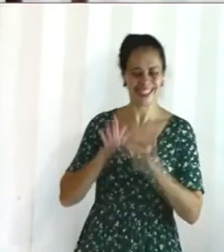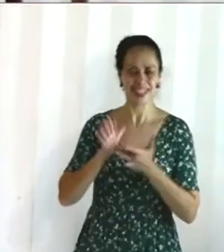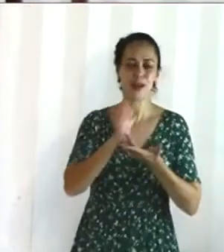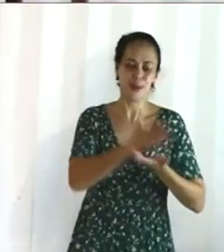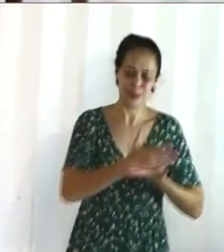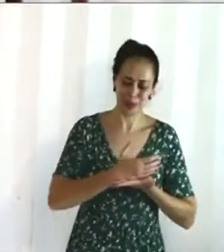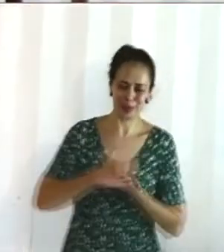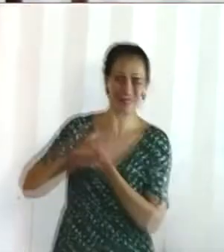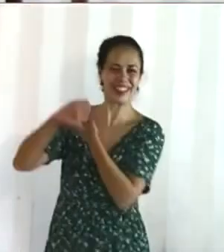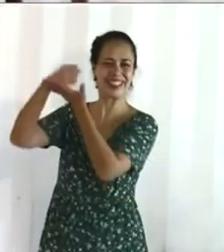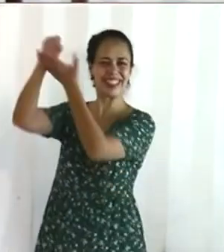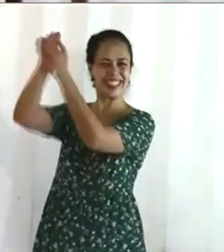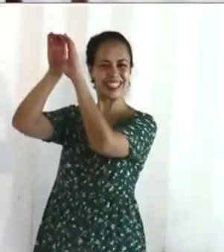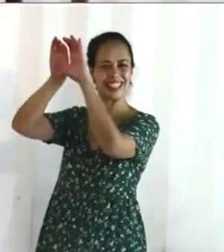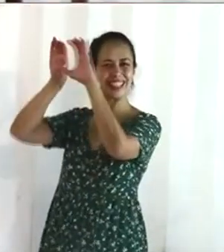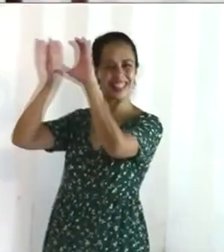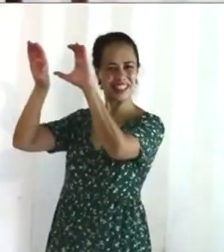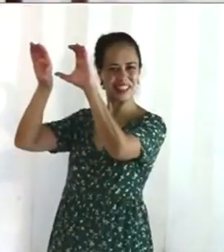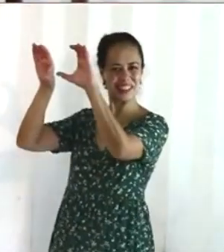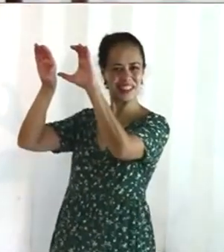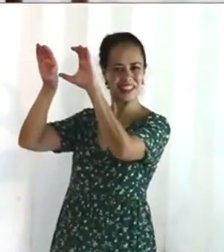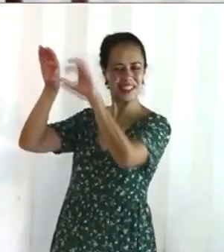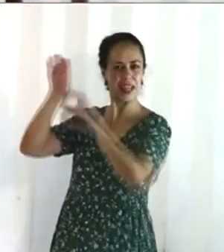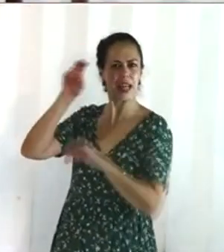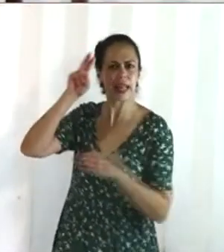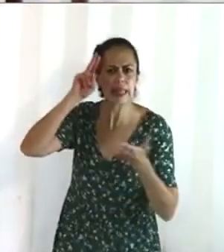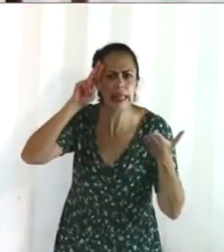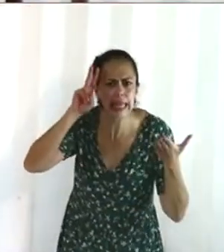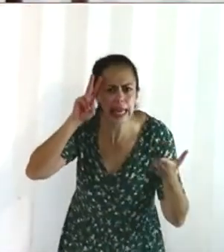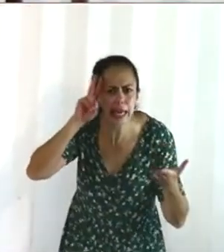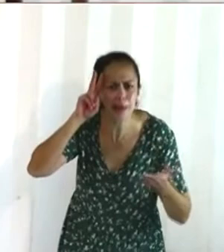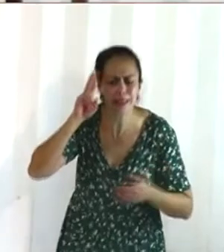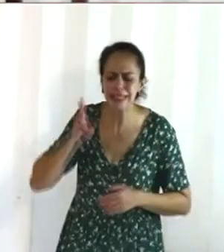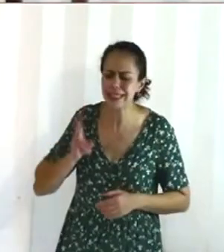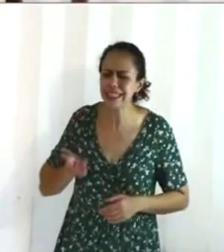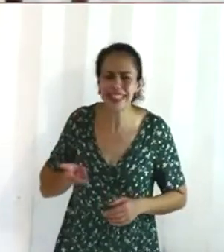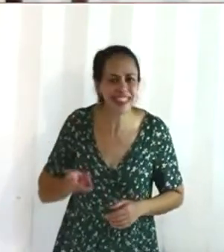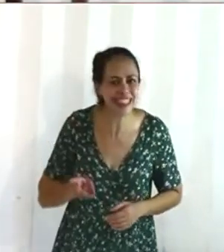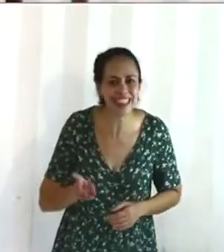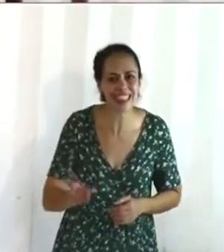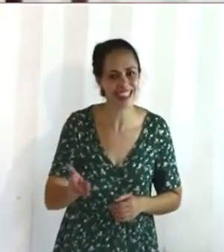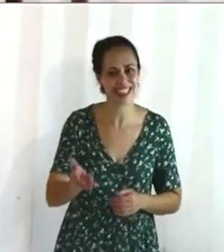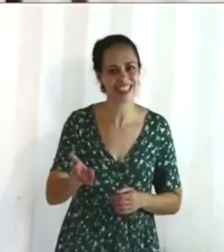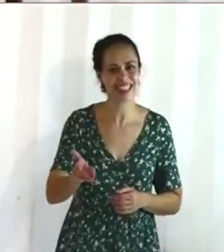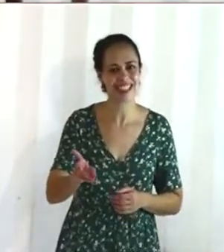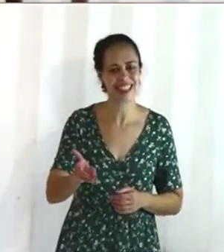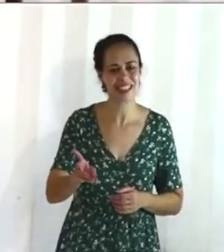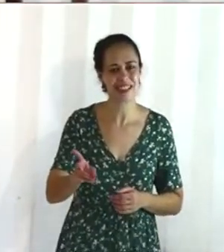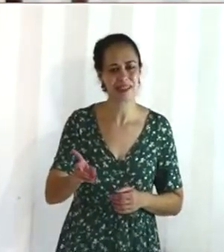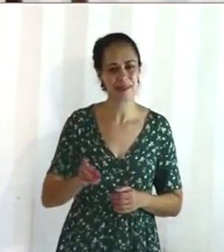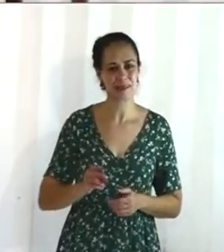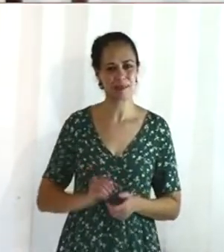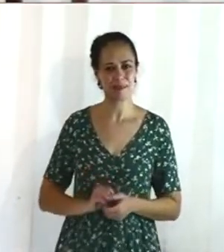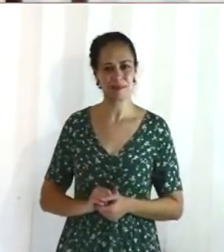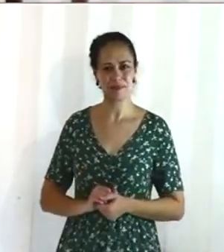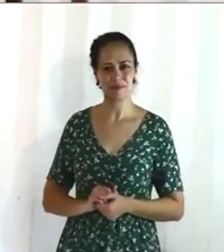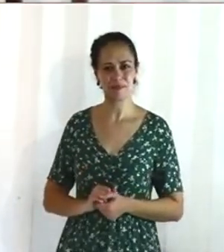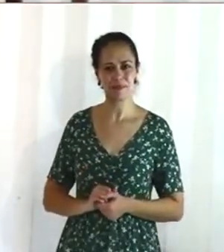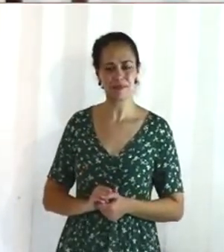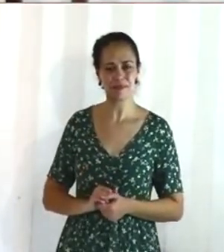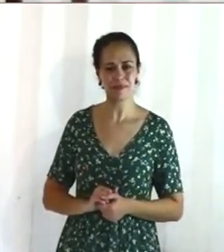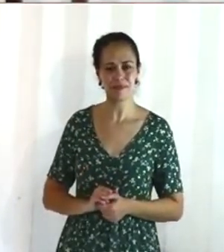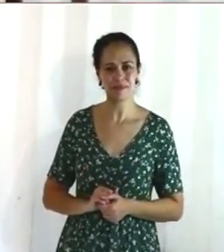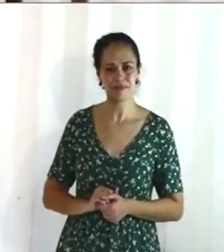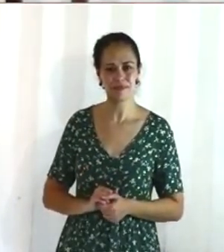Então nós temos que lembrar constantemente disso, mas não só isso, nós temos